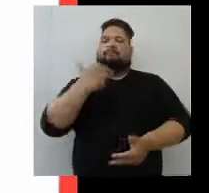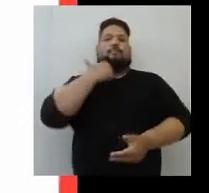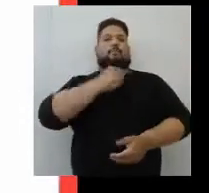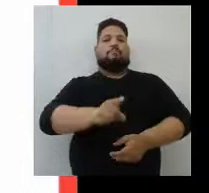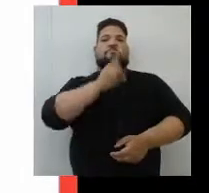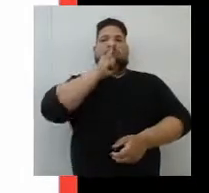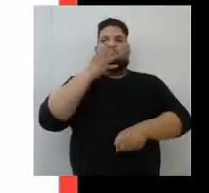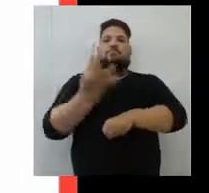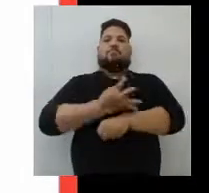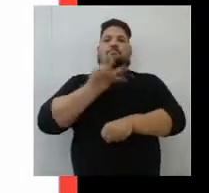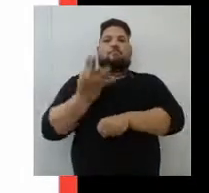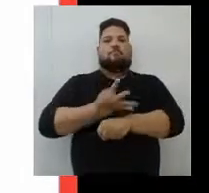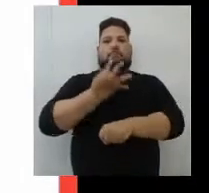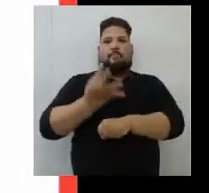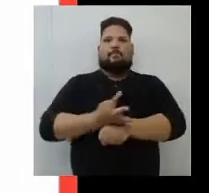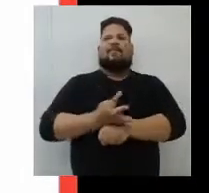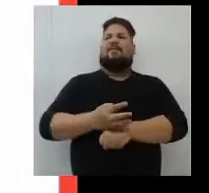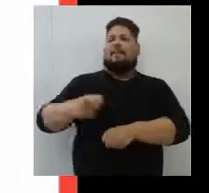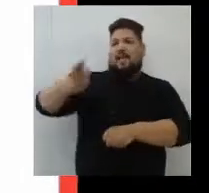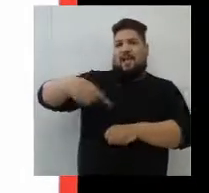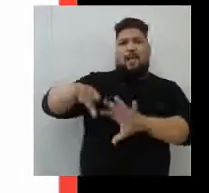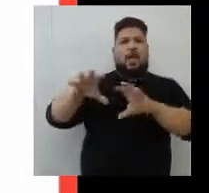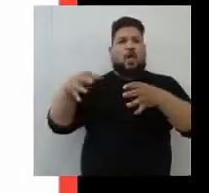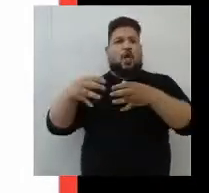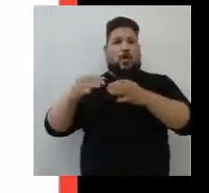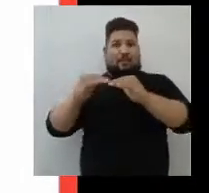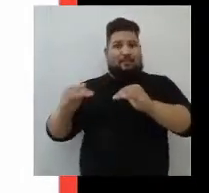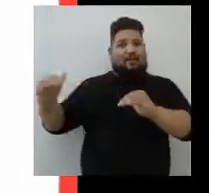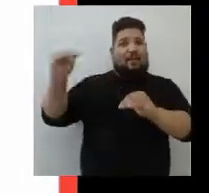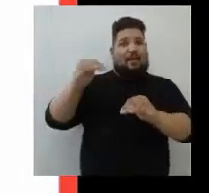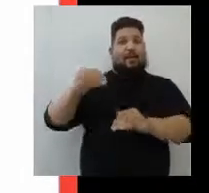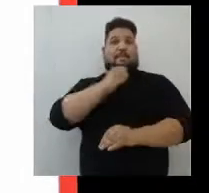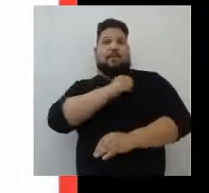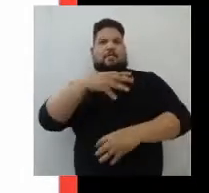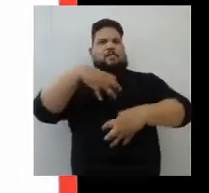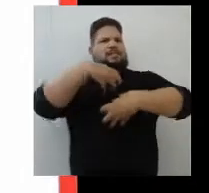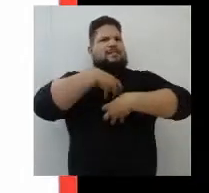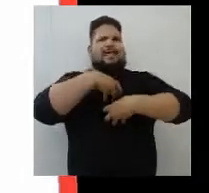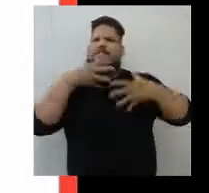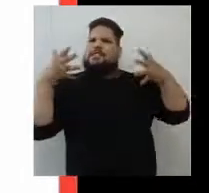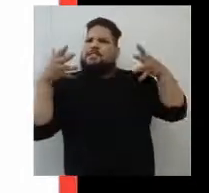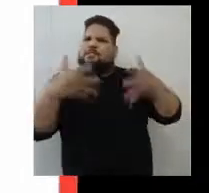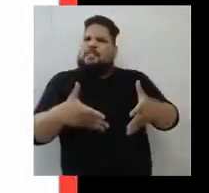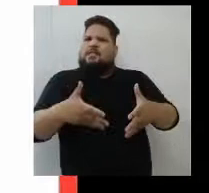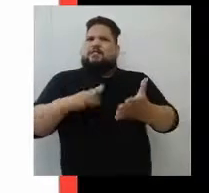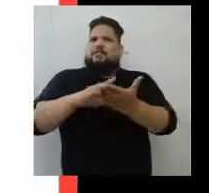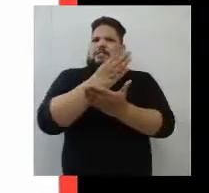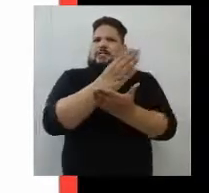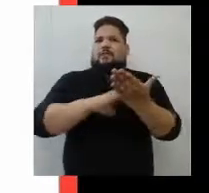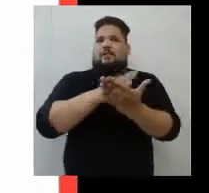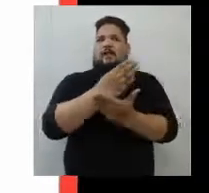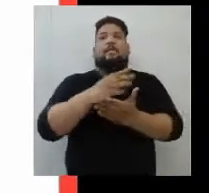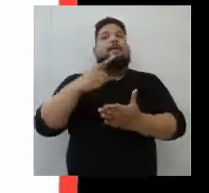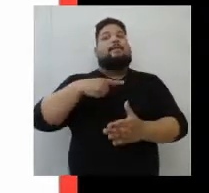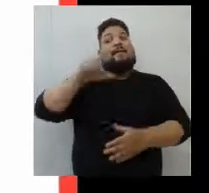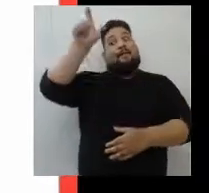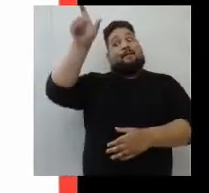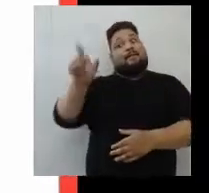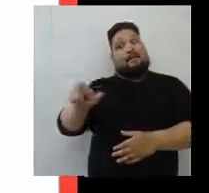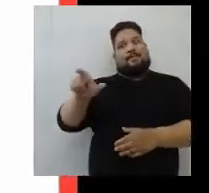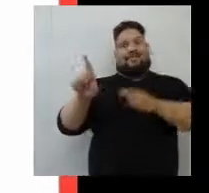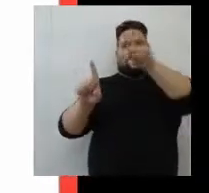militares, o que chateia principalmente a alta cúpula militar, lembrando que um personagem que muitas vezes é